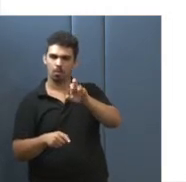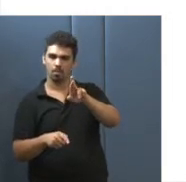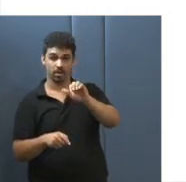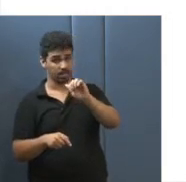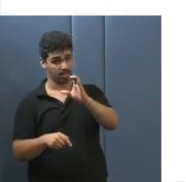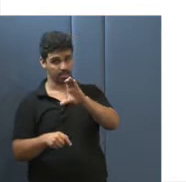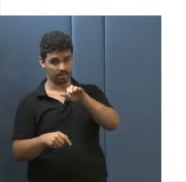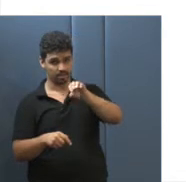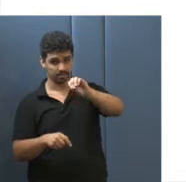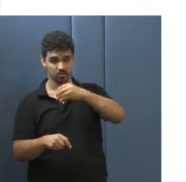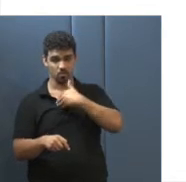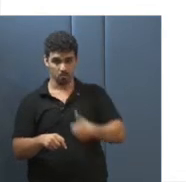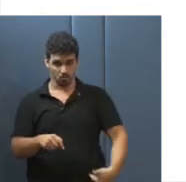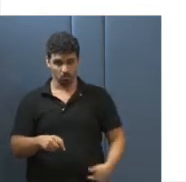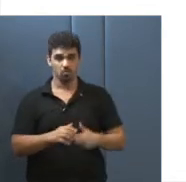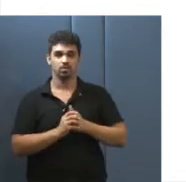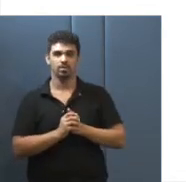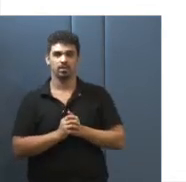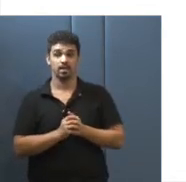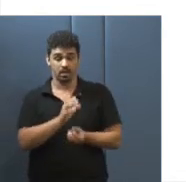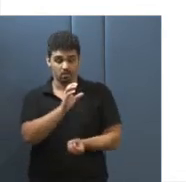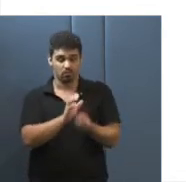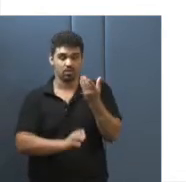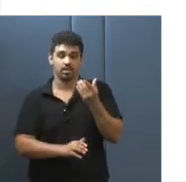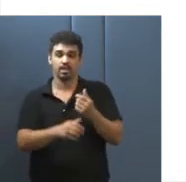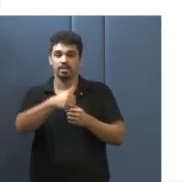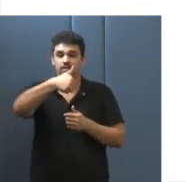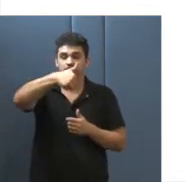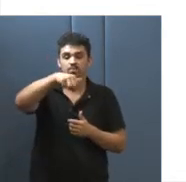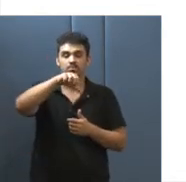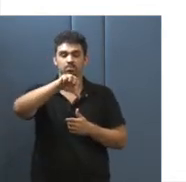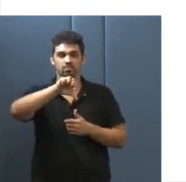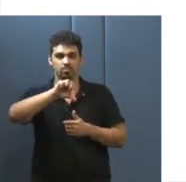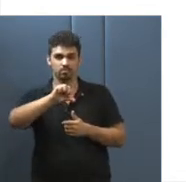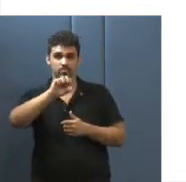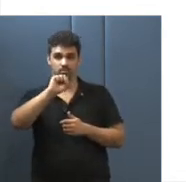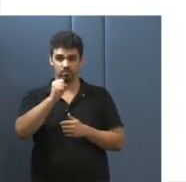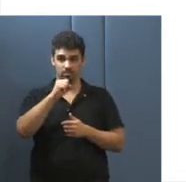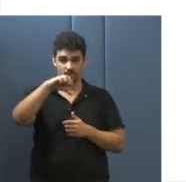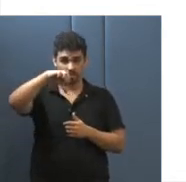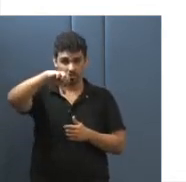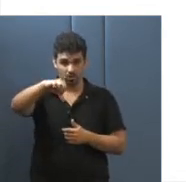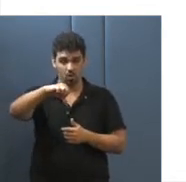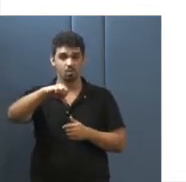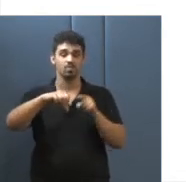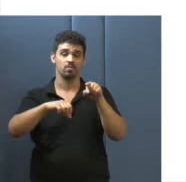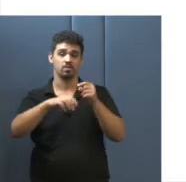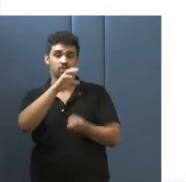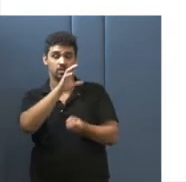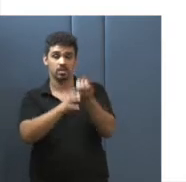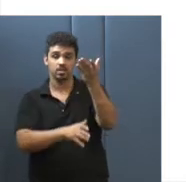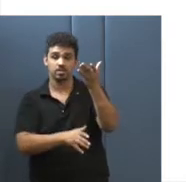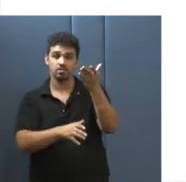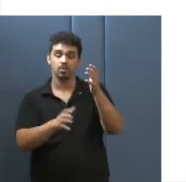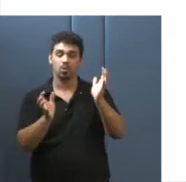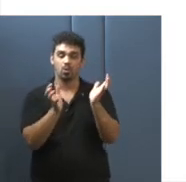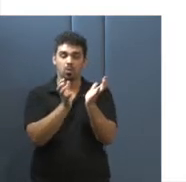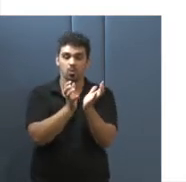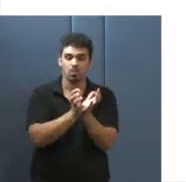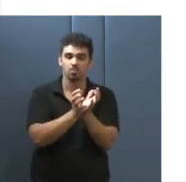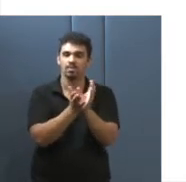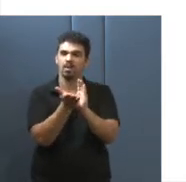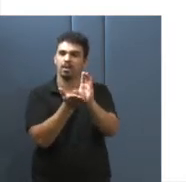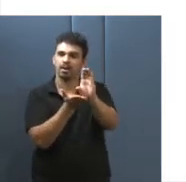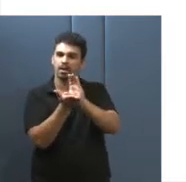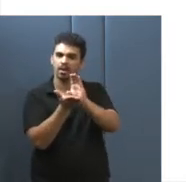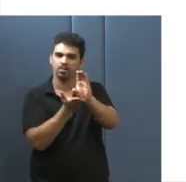verdade, ele é uma criação do ano de 1989, ele foi precedido pelo comitê que nós chamamos Comitê de Renegociação de Créditos,